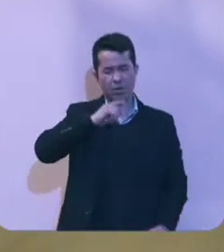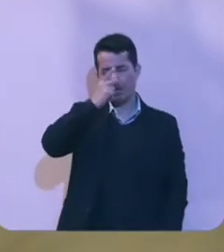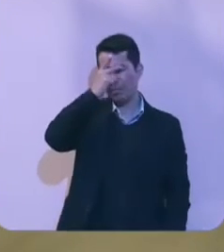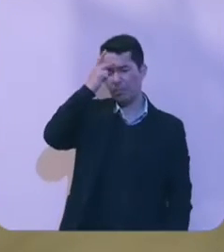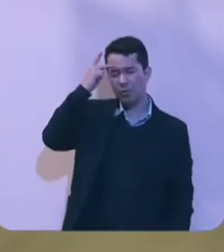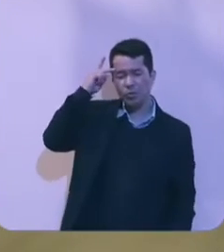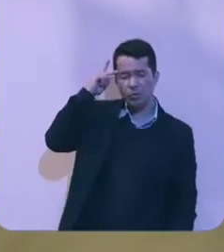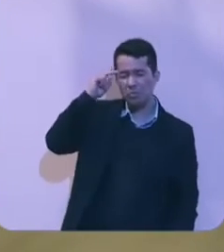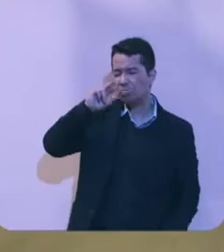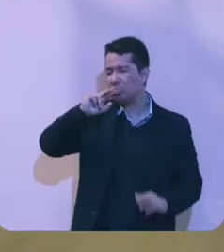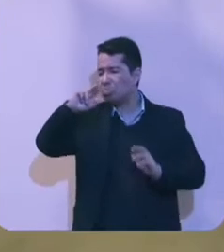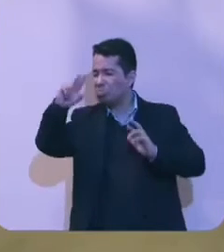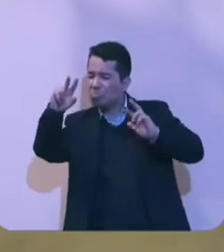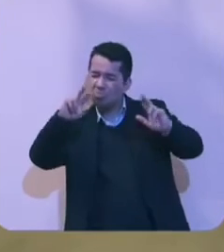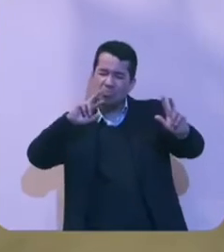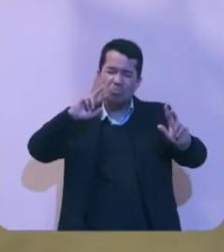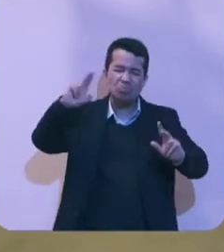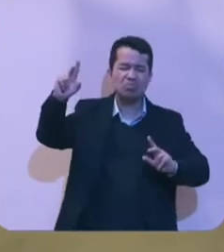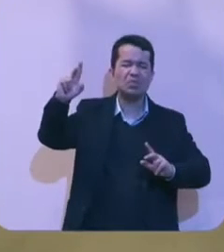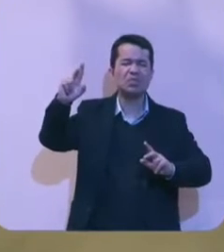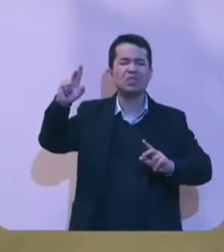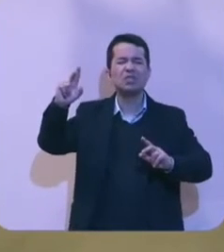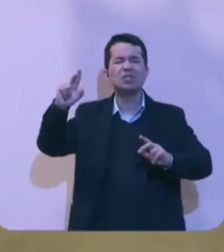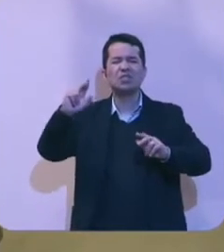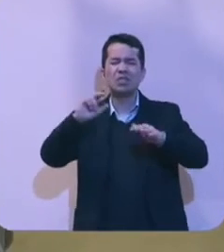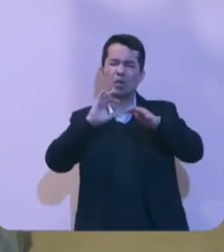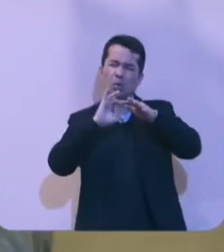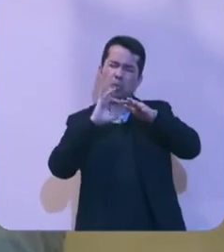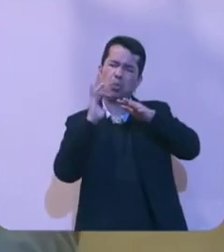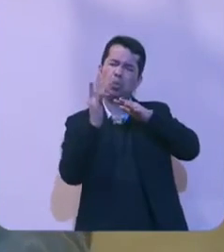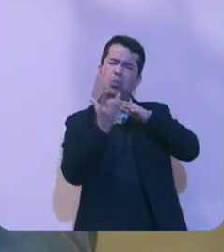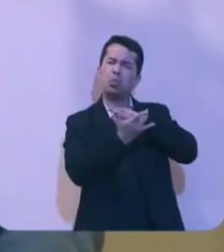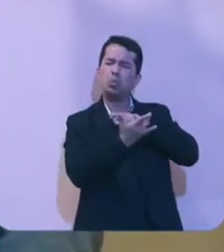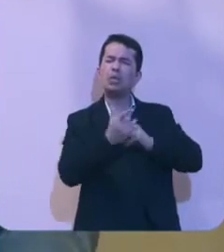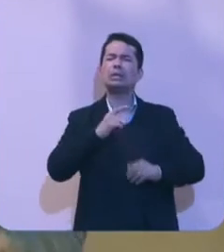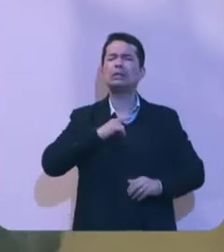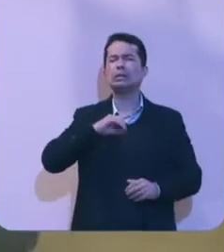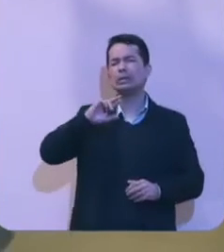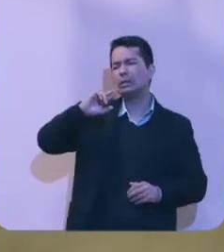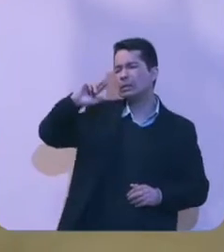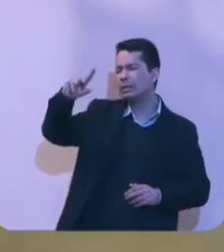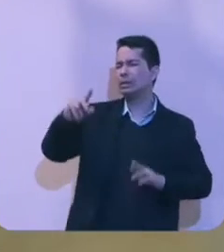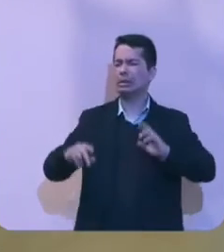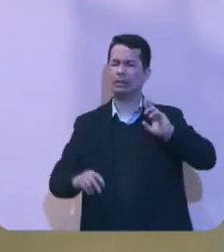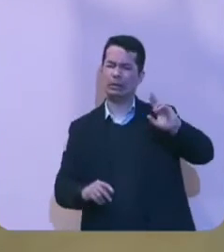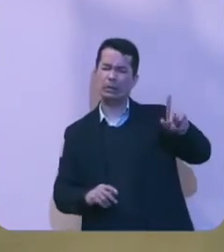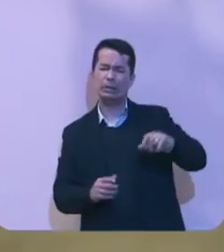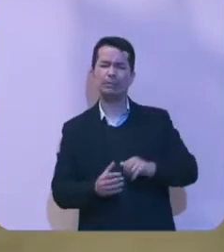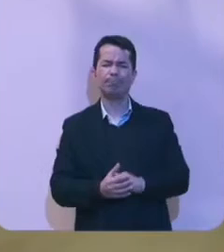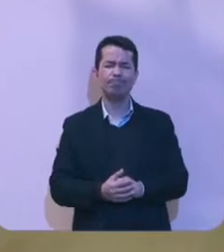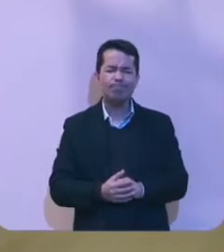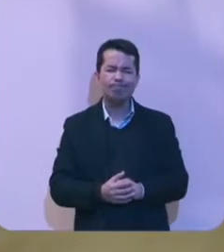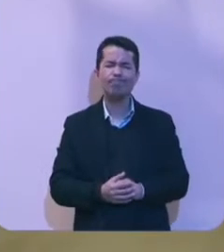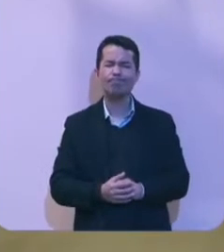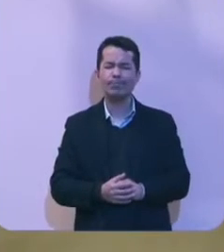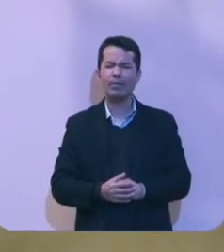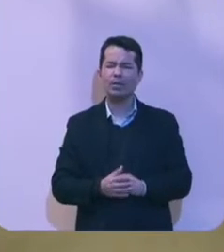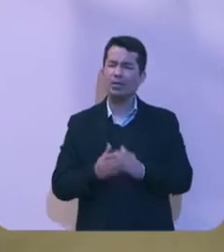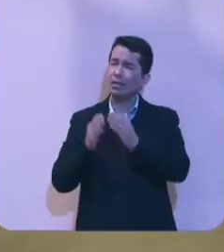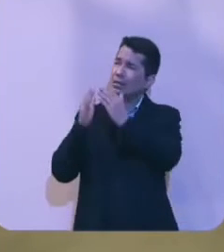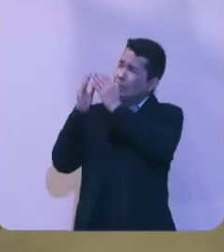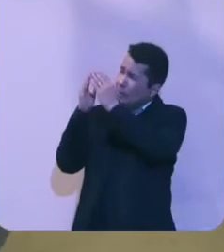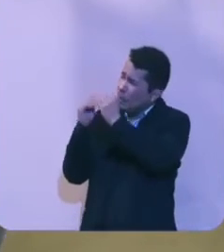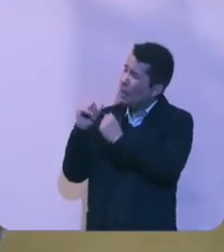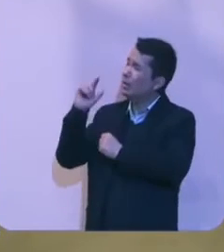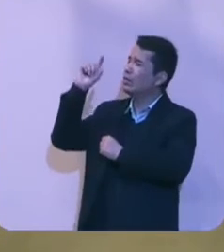pela internet, por tantos meios diferentes, que nessa hora o Senhor escute o clamor deles.